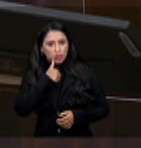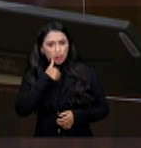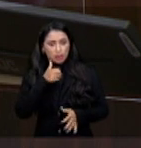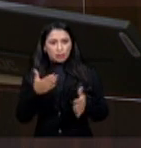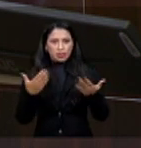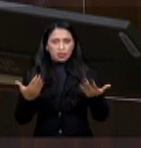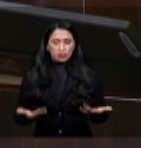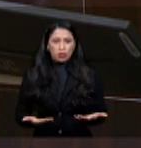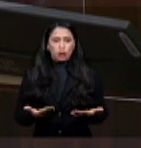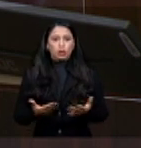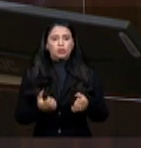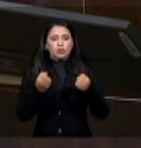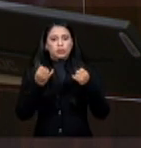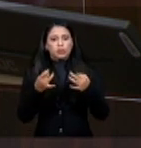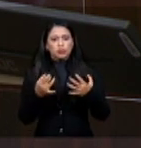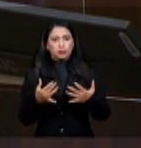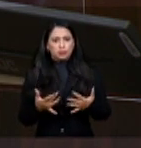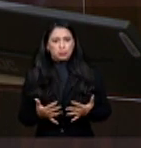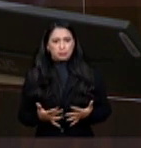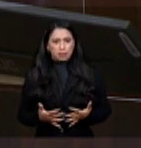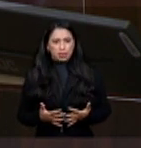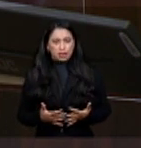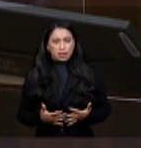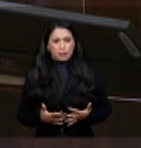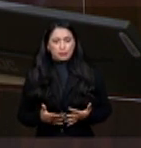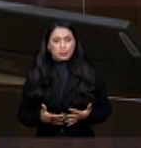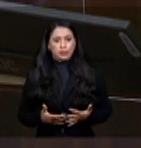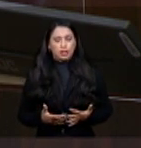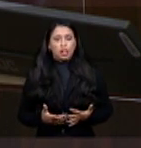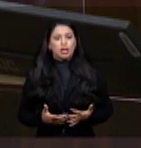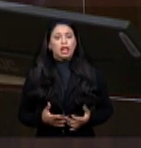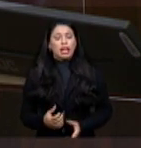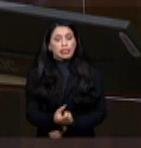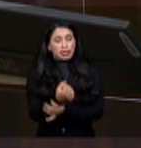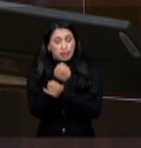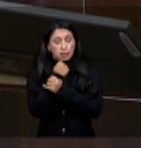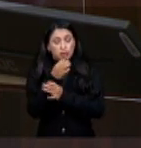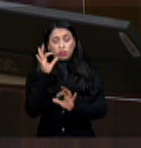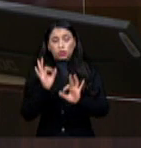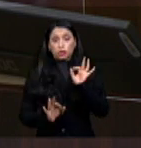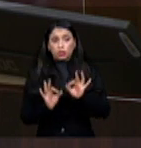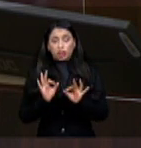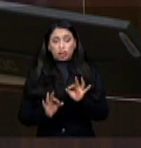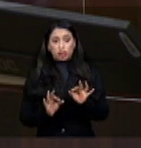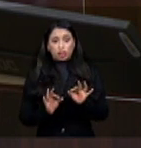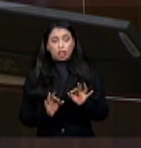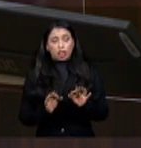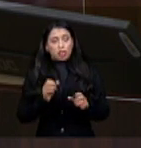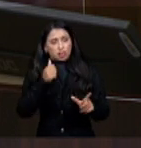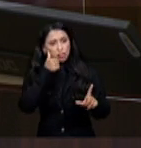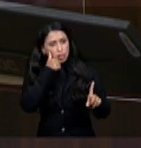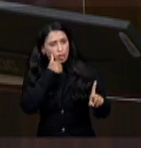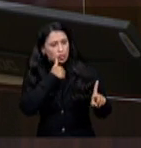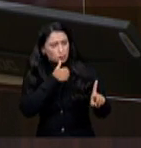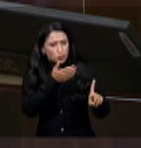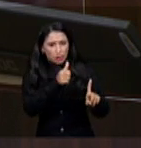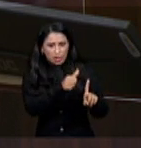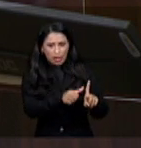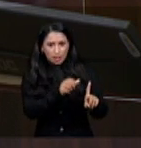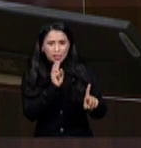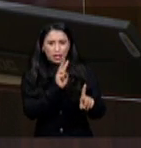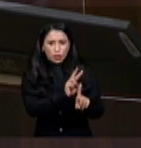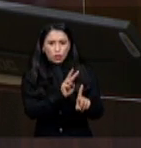como iremos abordar logo a seguir grande parte das garantias jurídicas de cuidado para com as mulheres na verdade era um